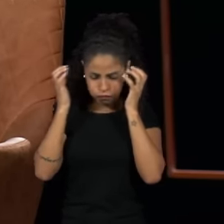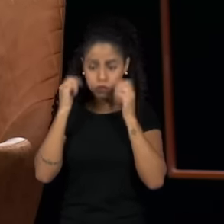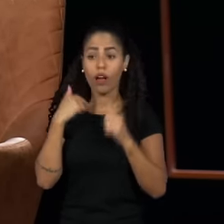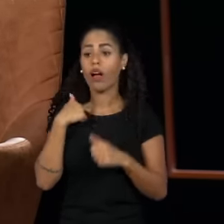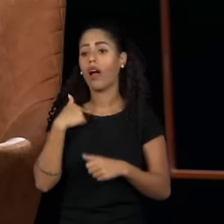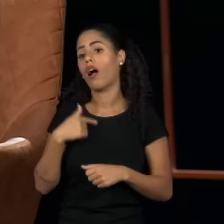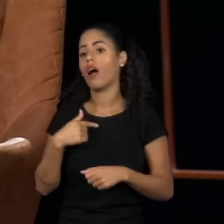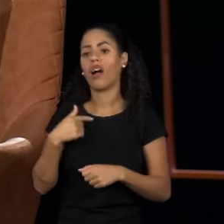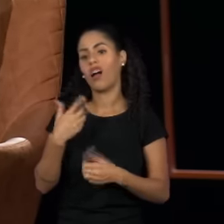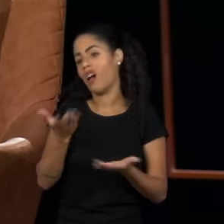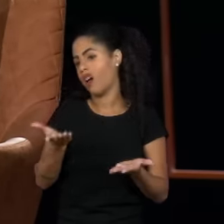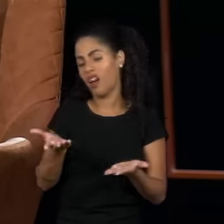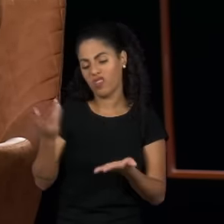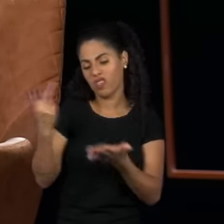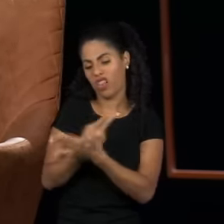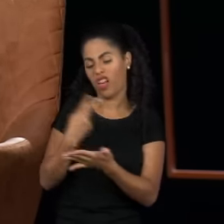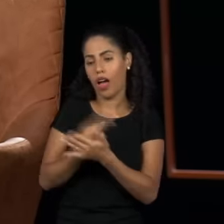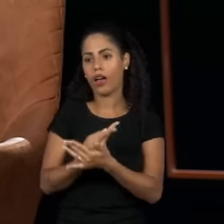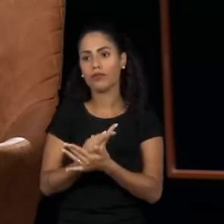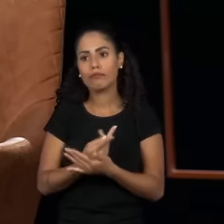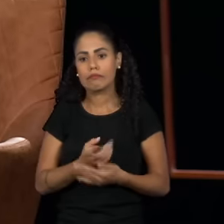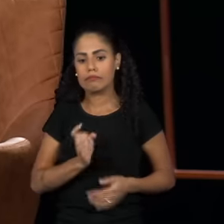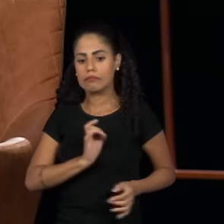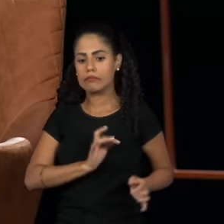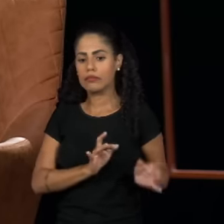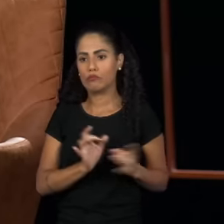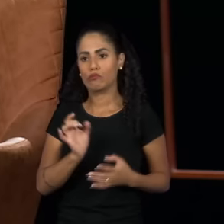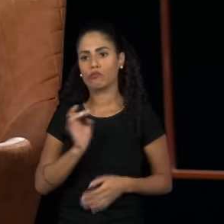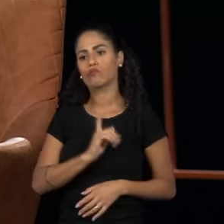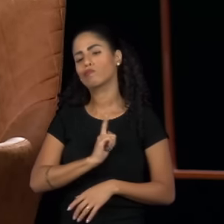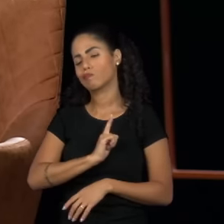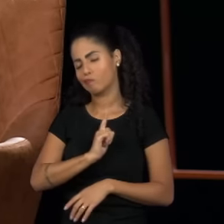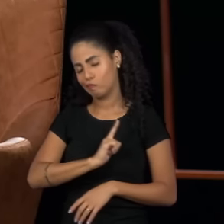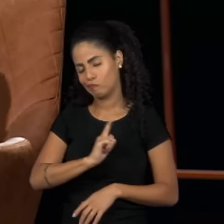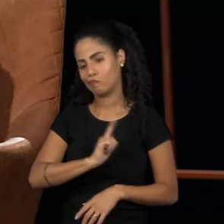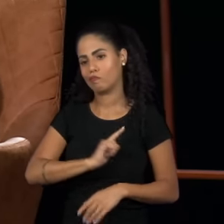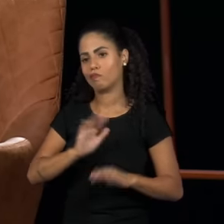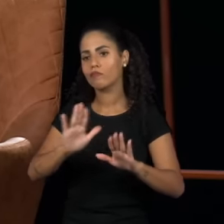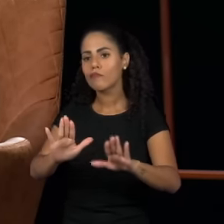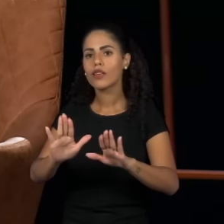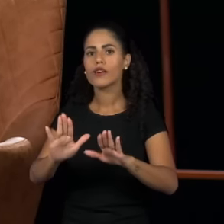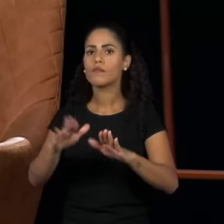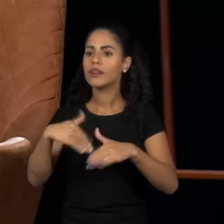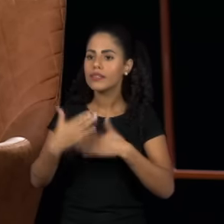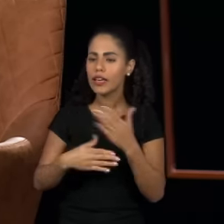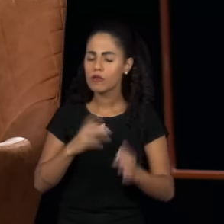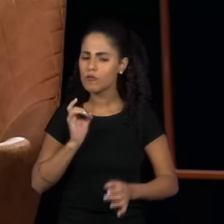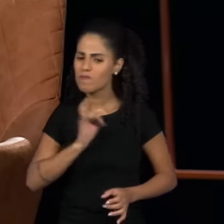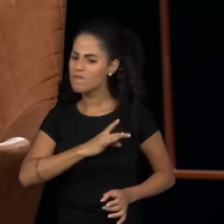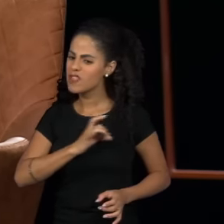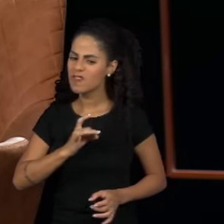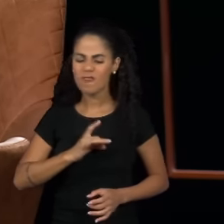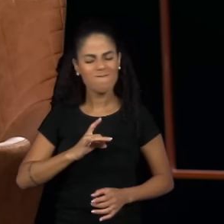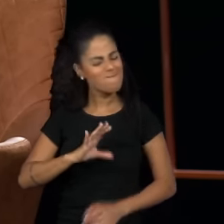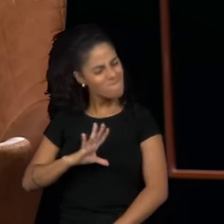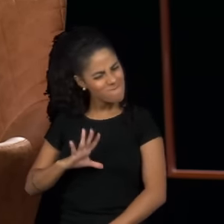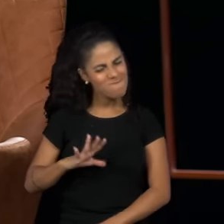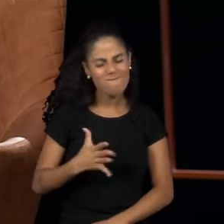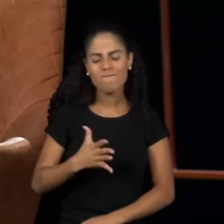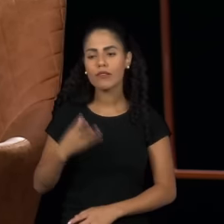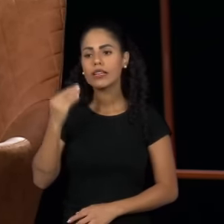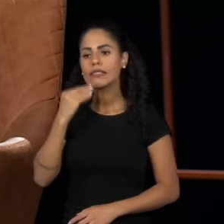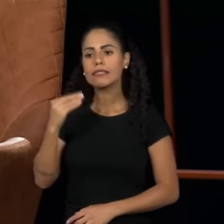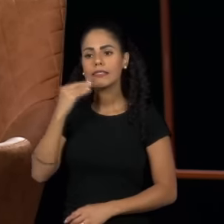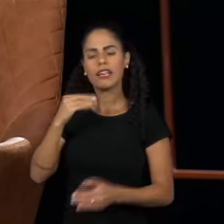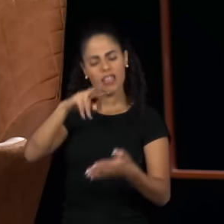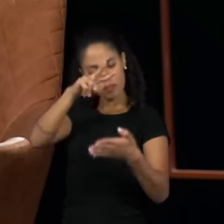vez não dá certo. É medo. Total. Né? Mas foi através desse medo que eu consegui também fazer,